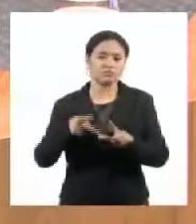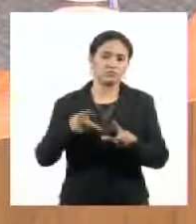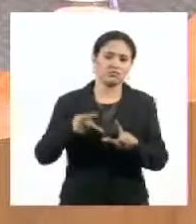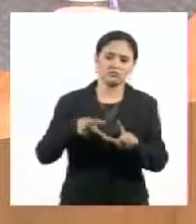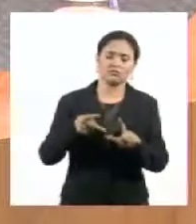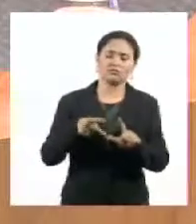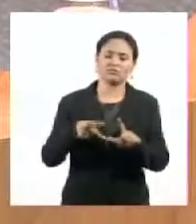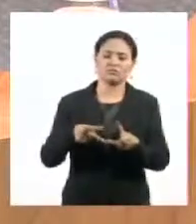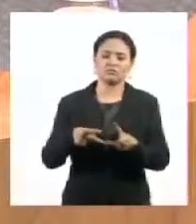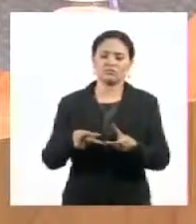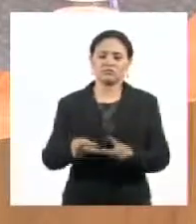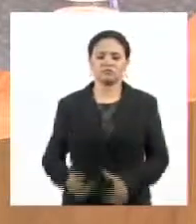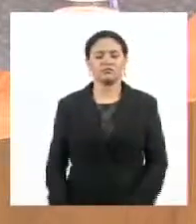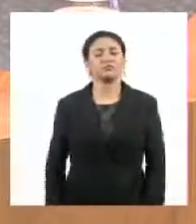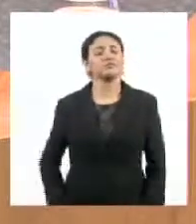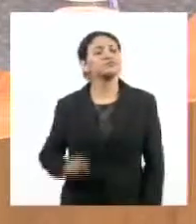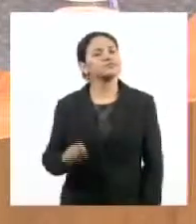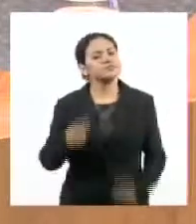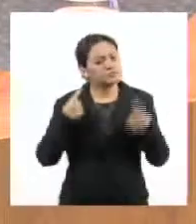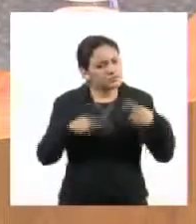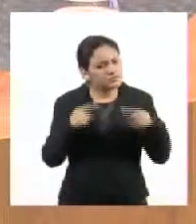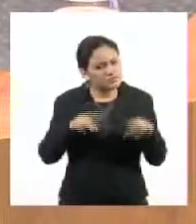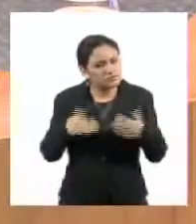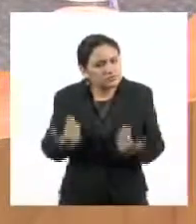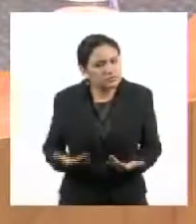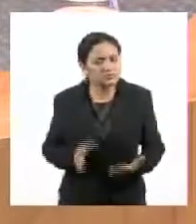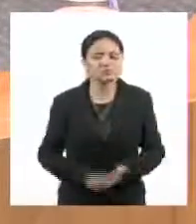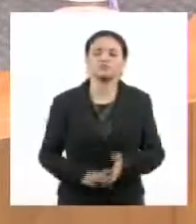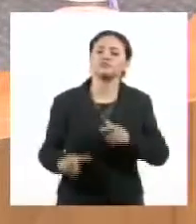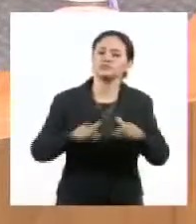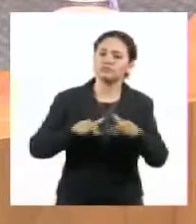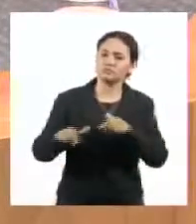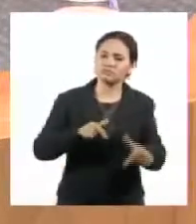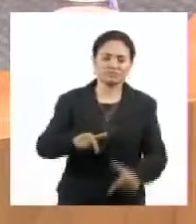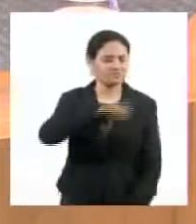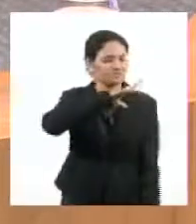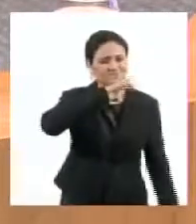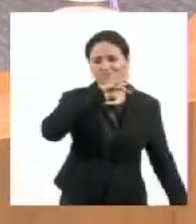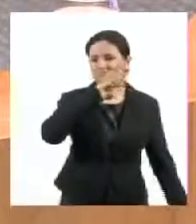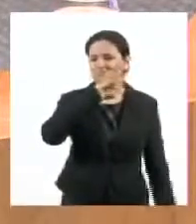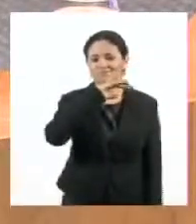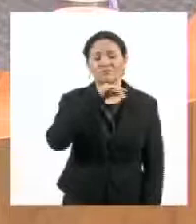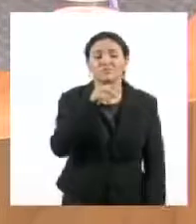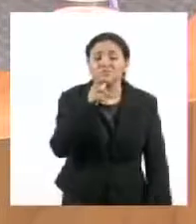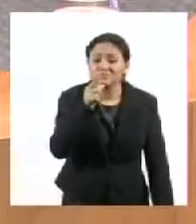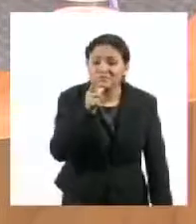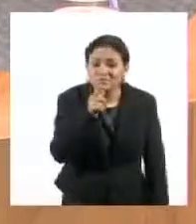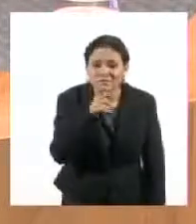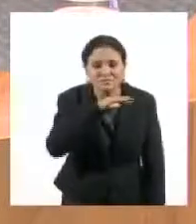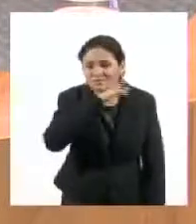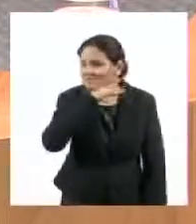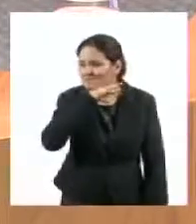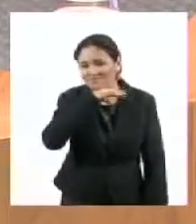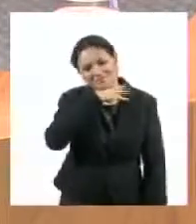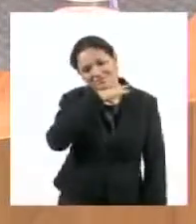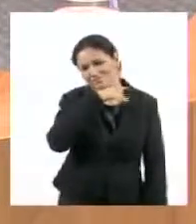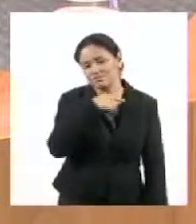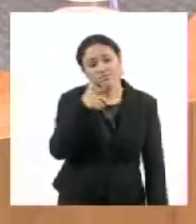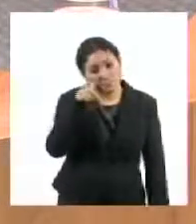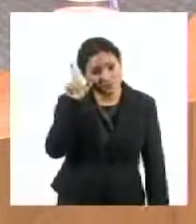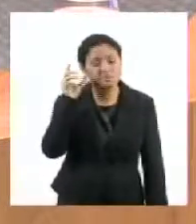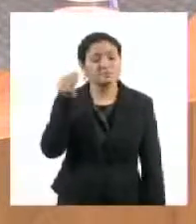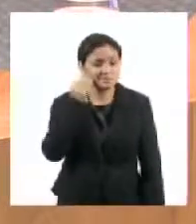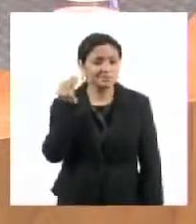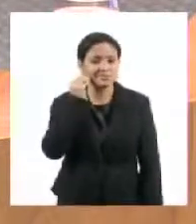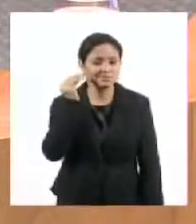de quê? Da má prestação do serviço, da péssima qualidade da água. Ontem eu tive a comprovação e